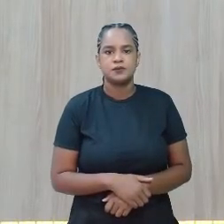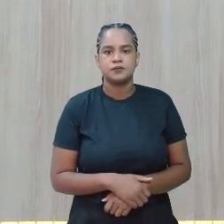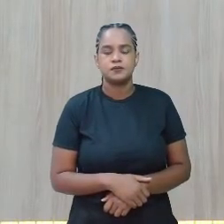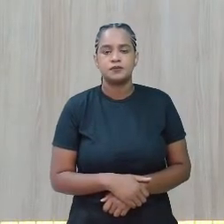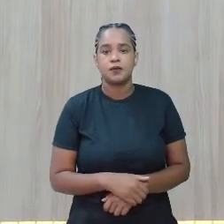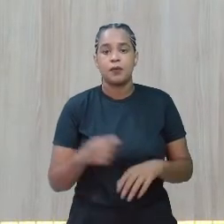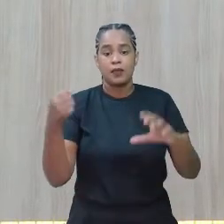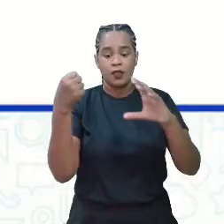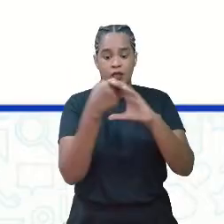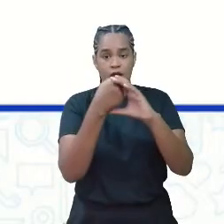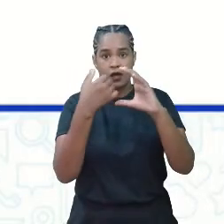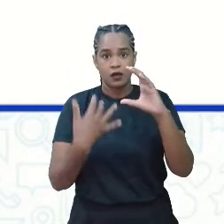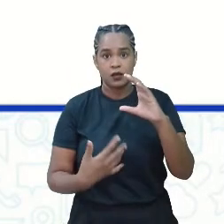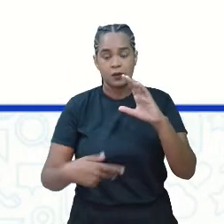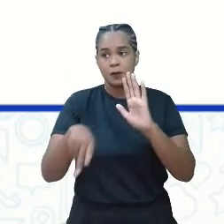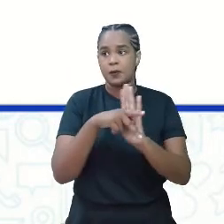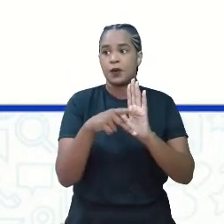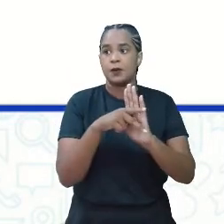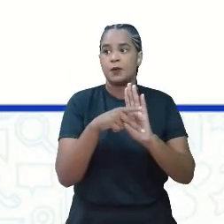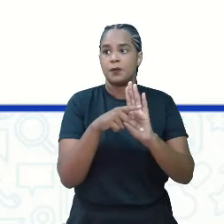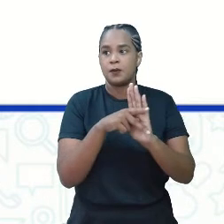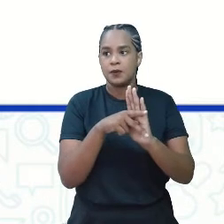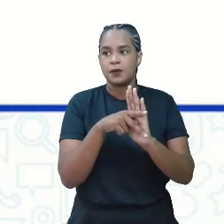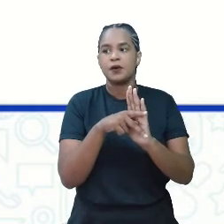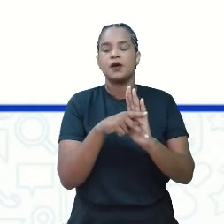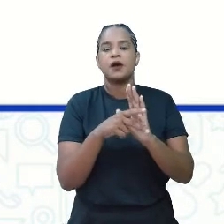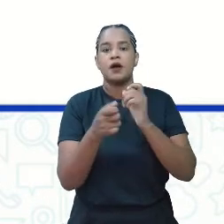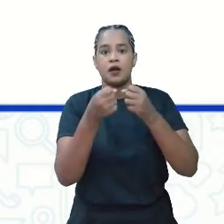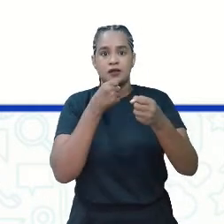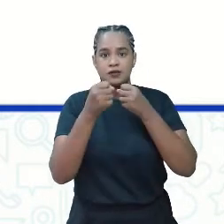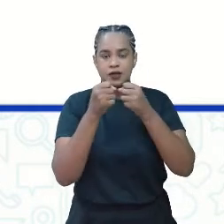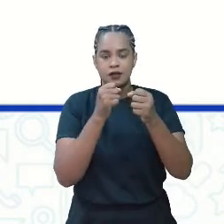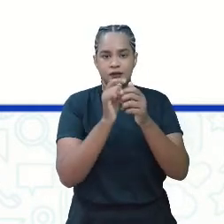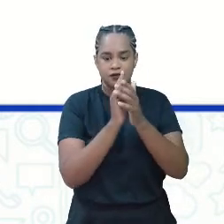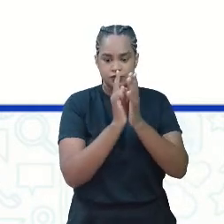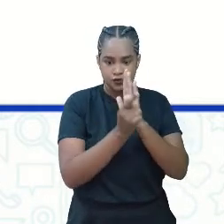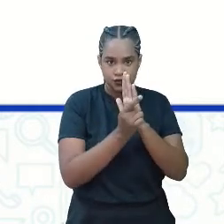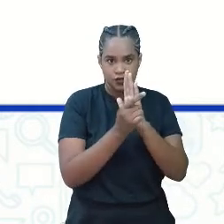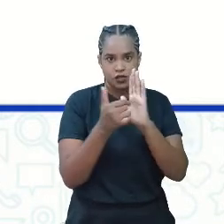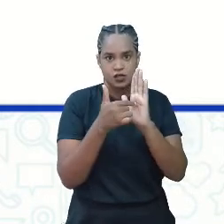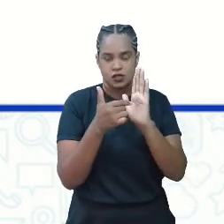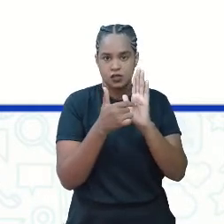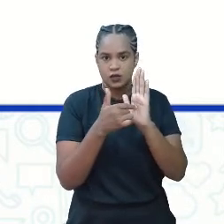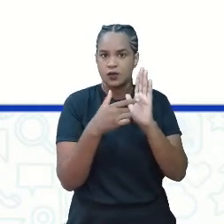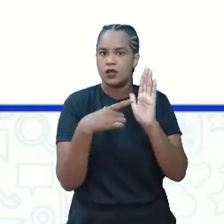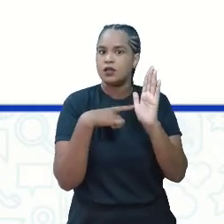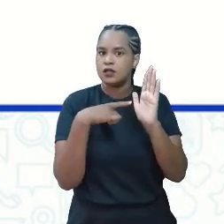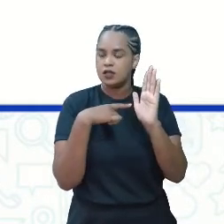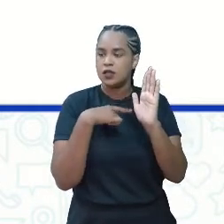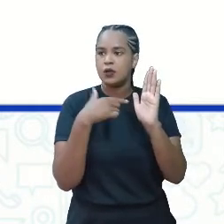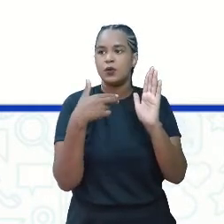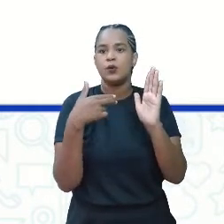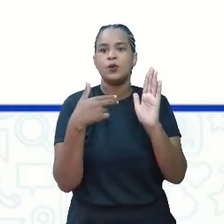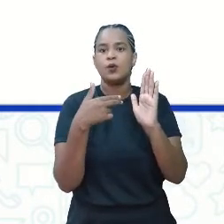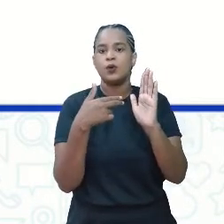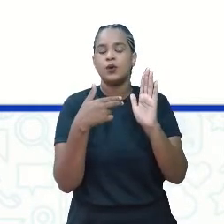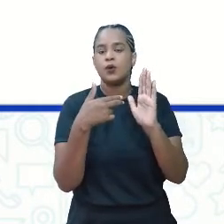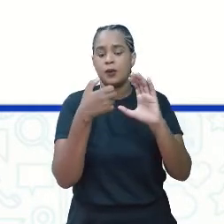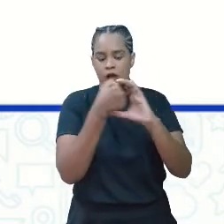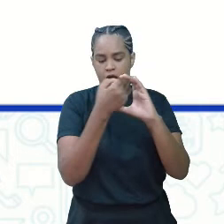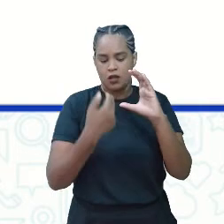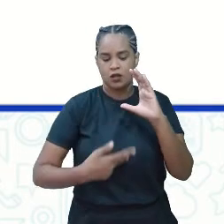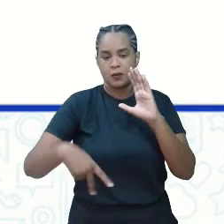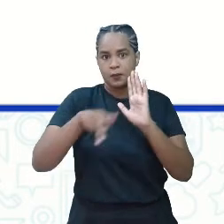As características da entrevista, como falei no início, né? O gênero, ele tem as suas próprias